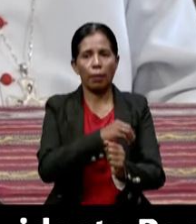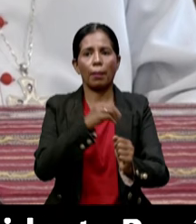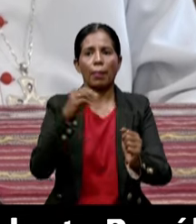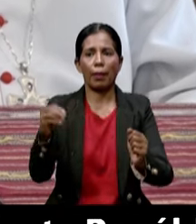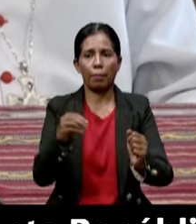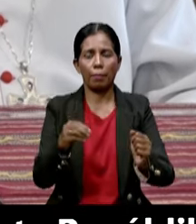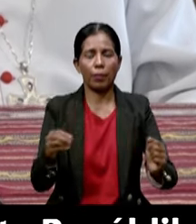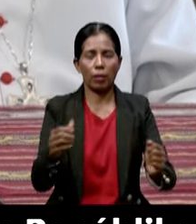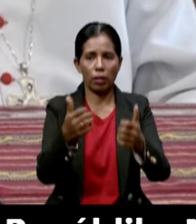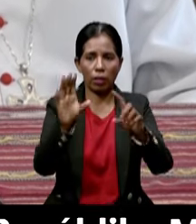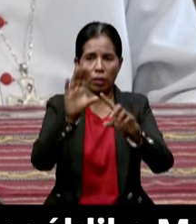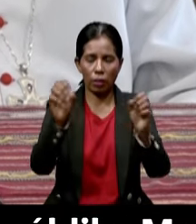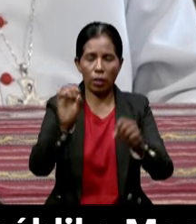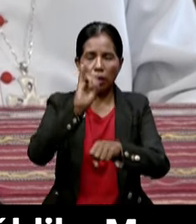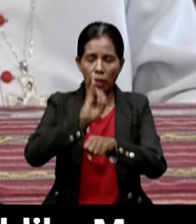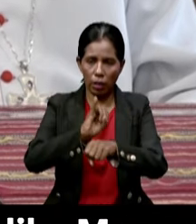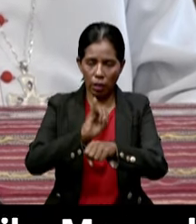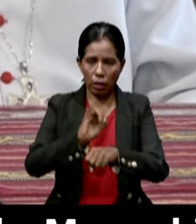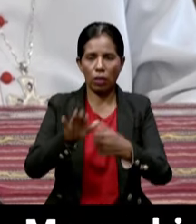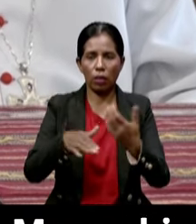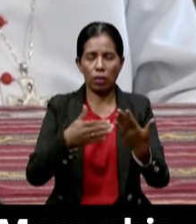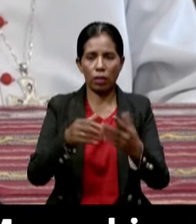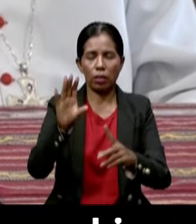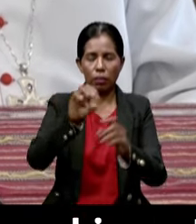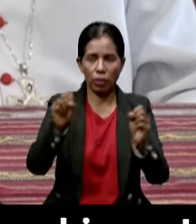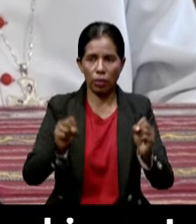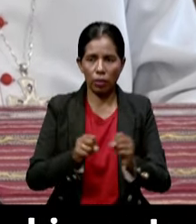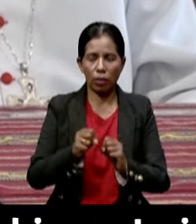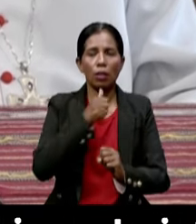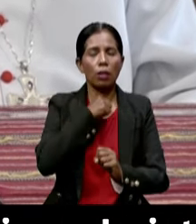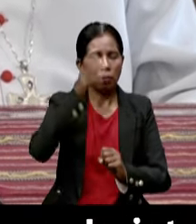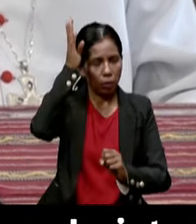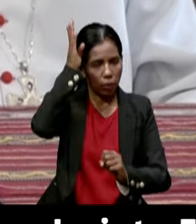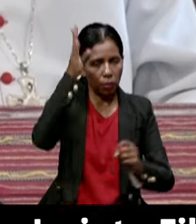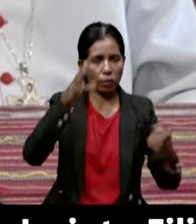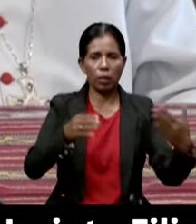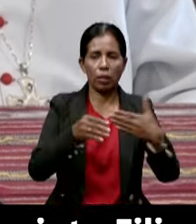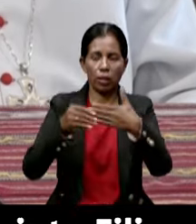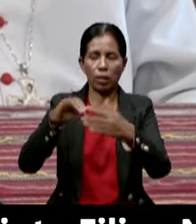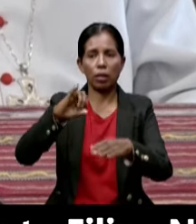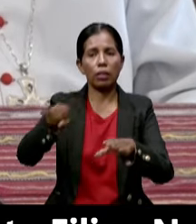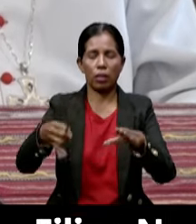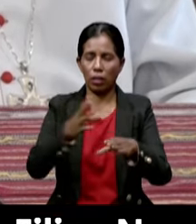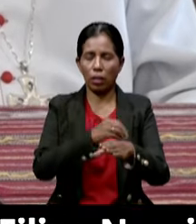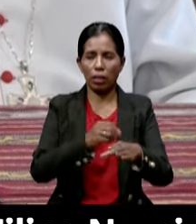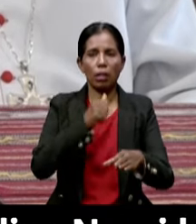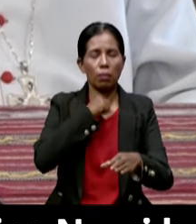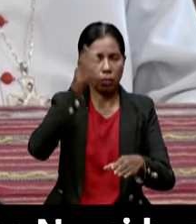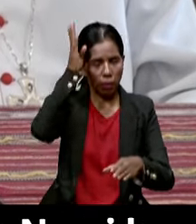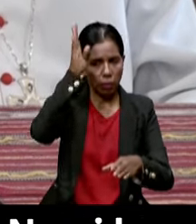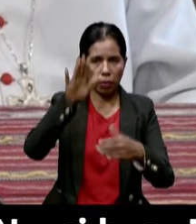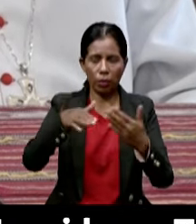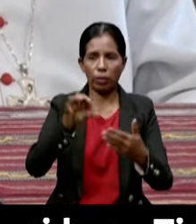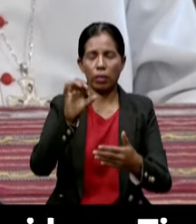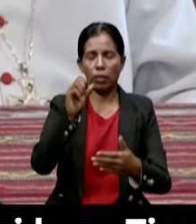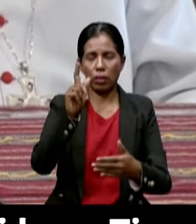as autoridades da Igreja, Sua Eminência Cardeal, Coordenador-Geral, Sua Excelência Dom Norberto, Presidente da